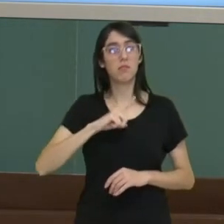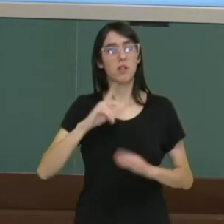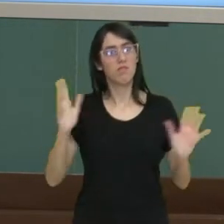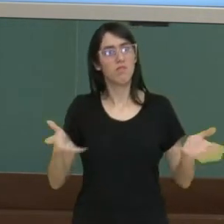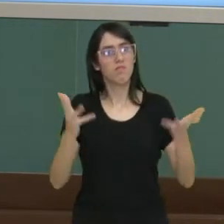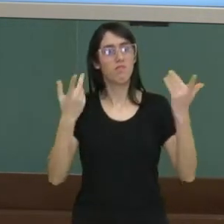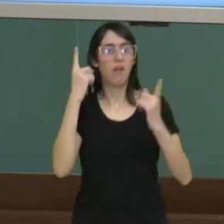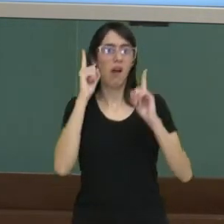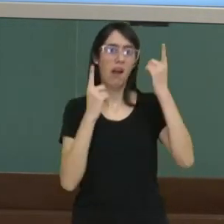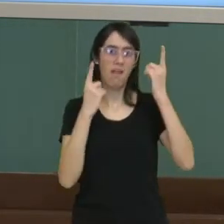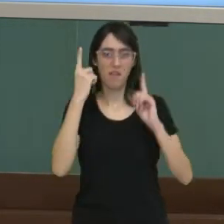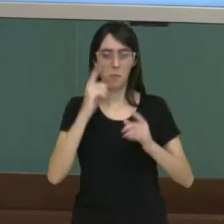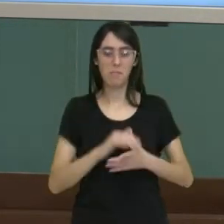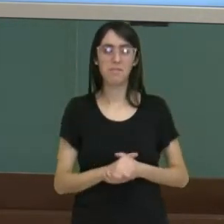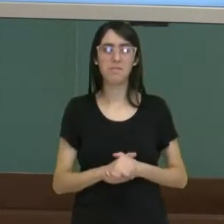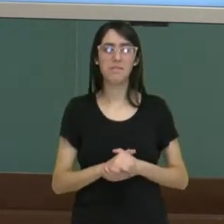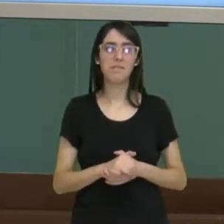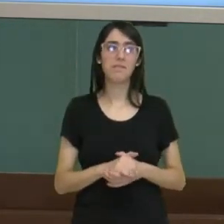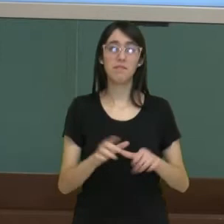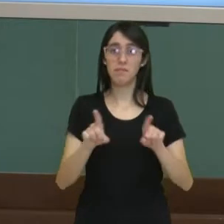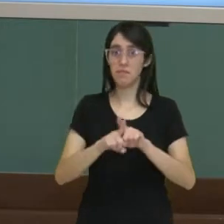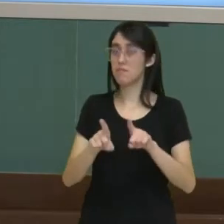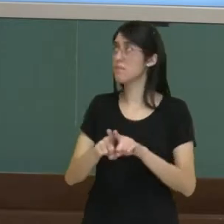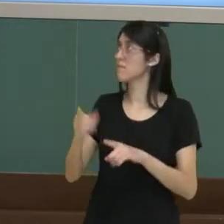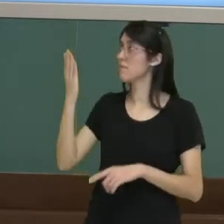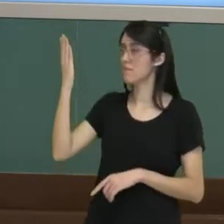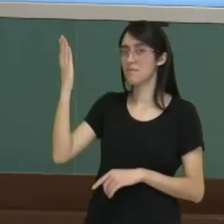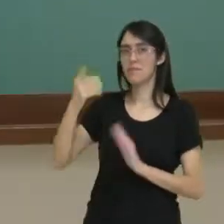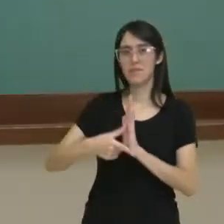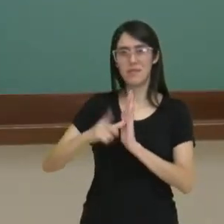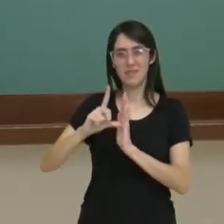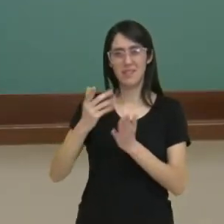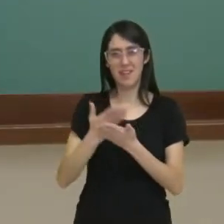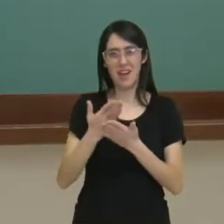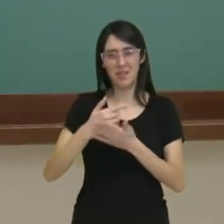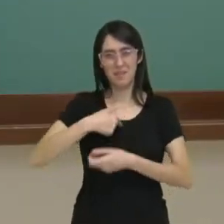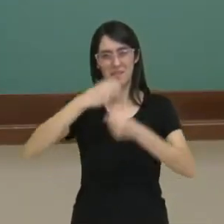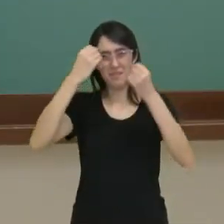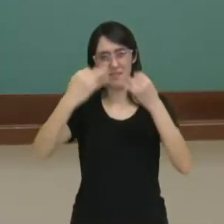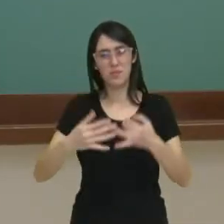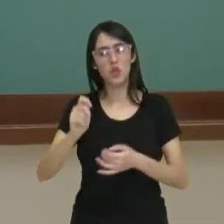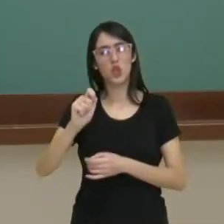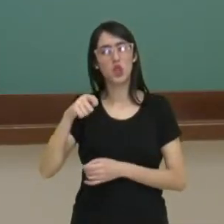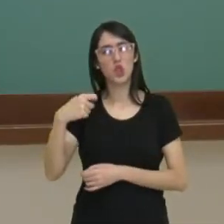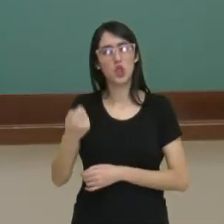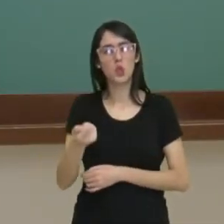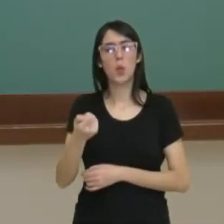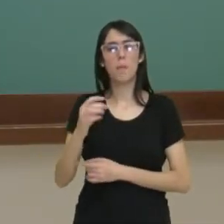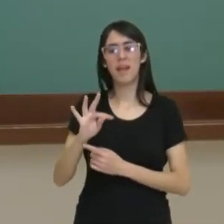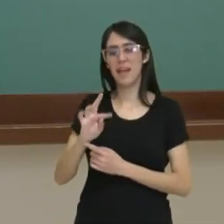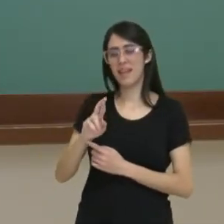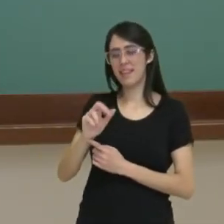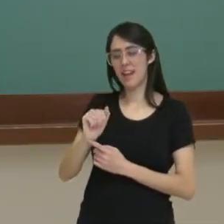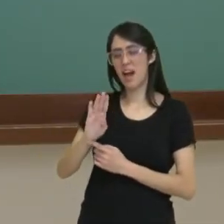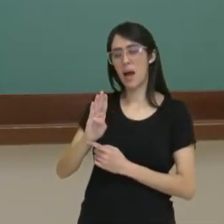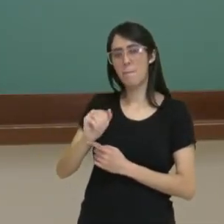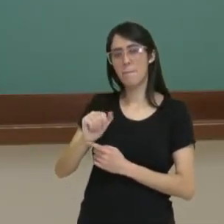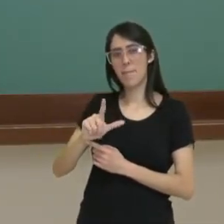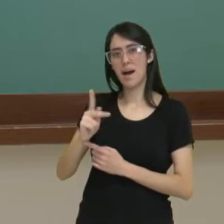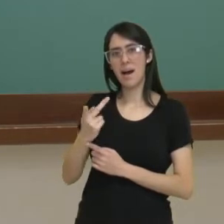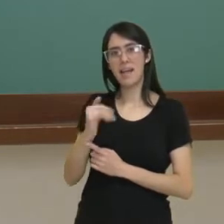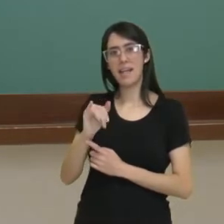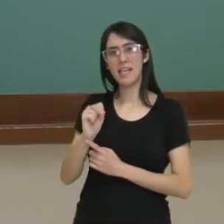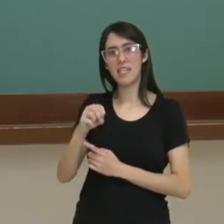bacana. Aqui, pessoal, a gente começou a aula falando de trabalhismo. Mas o que foi esse tal do trabalhismo na Era